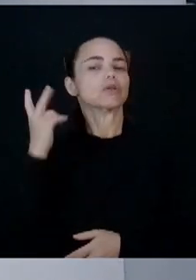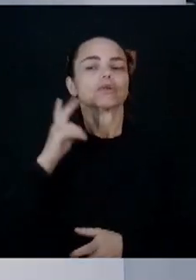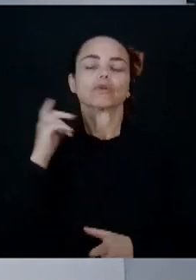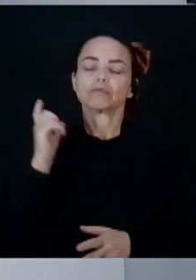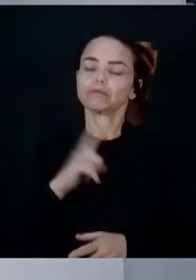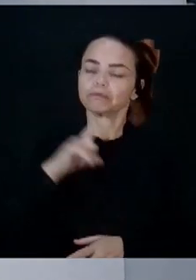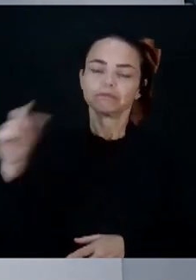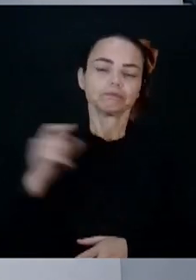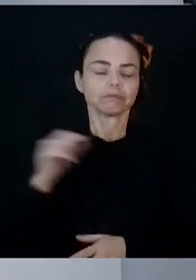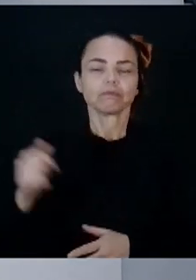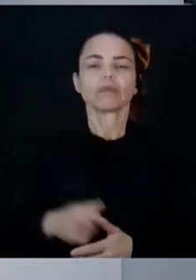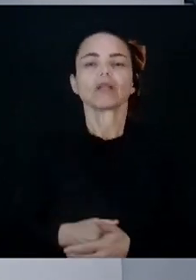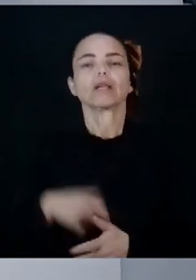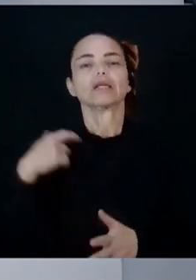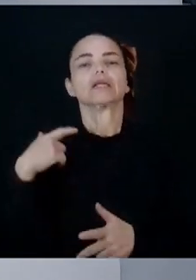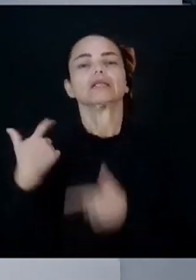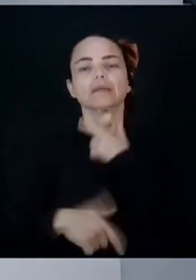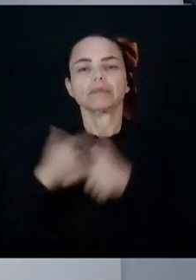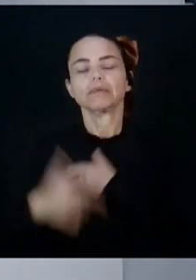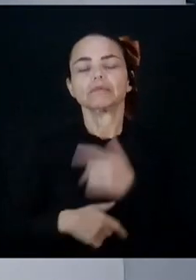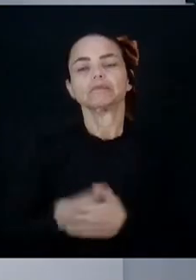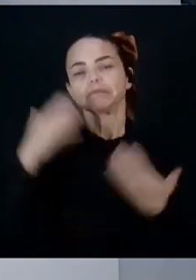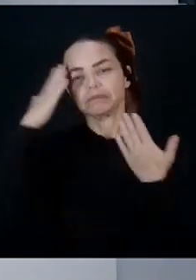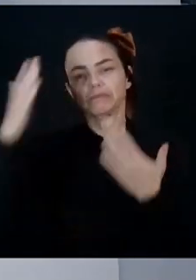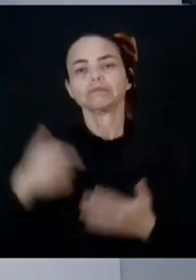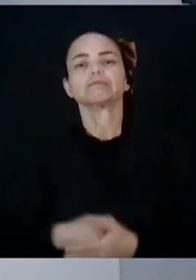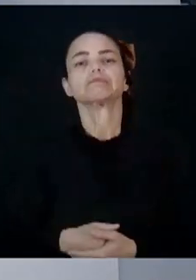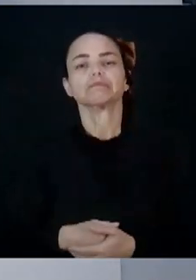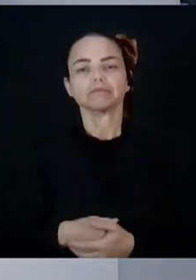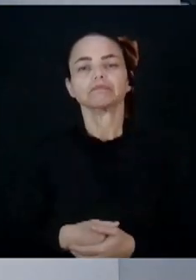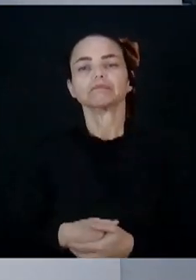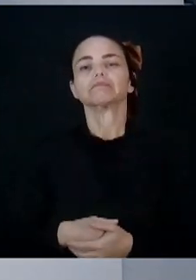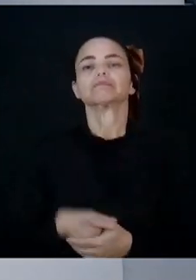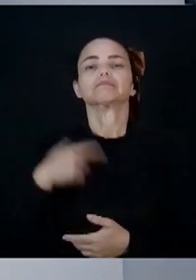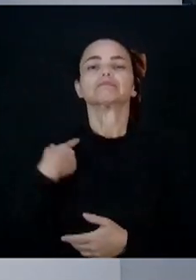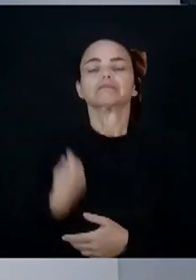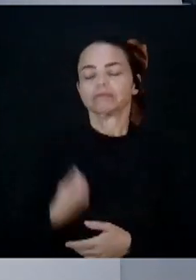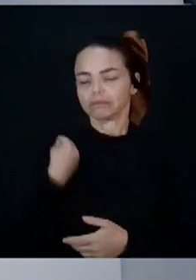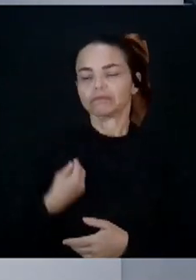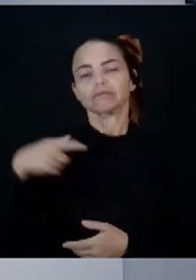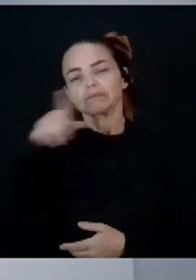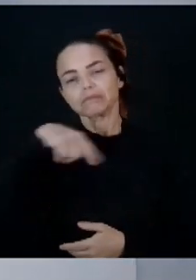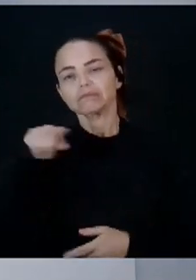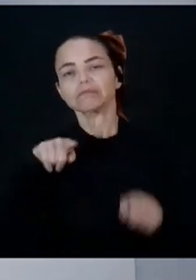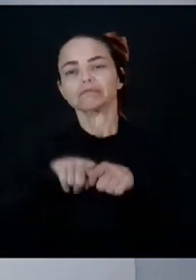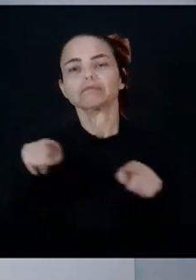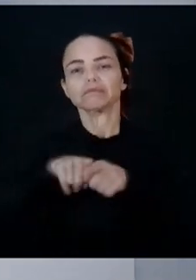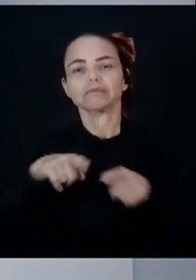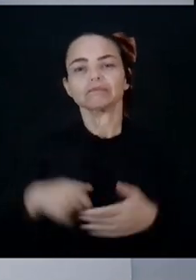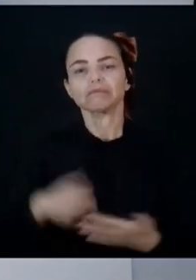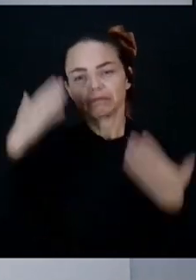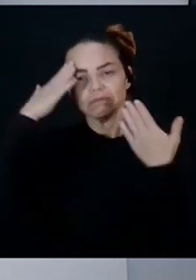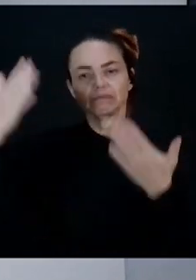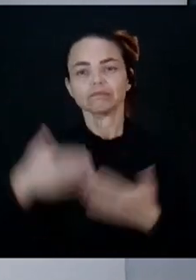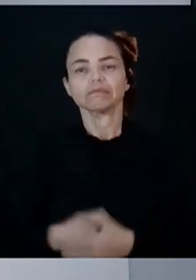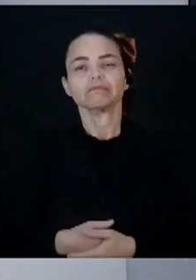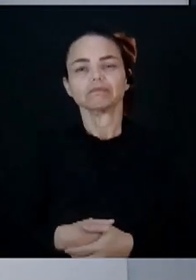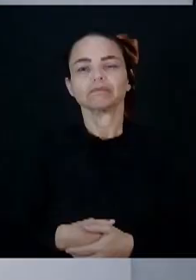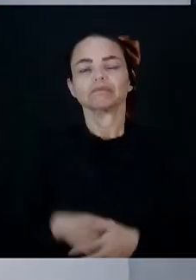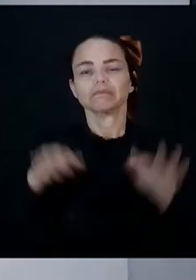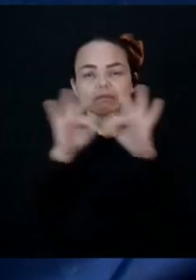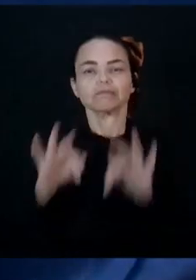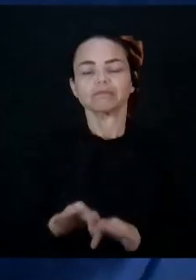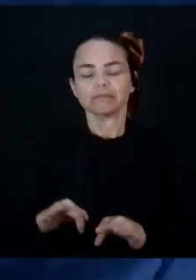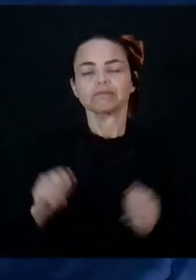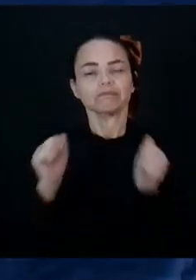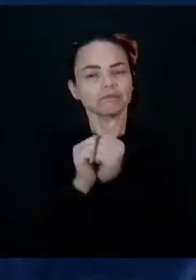Então, eu agradeço muito por tudo isso, viu? E pela presença de vocês também. Muito obrigada, sou feliz de estar aqui com